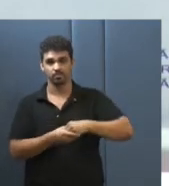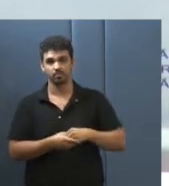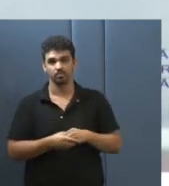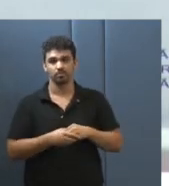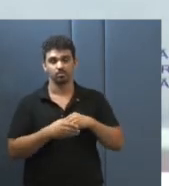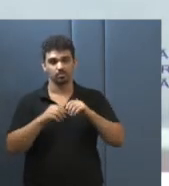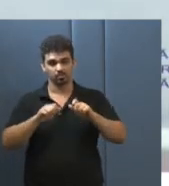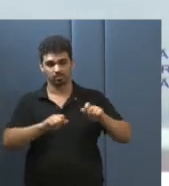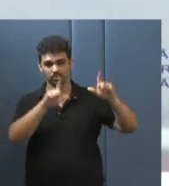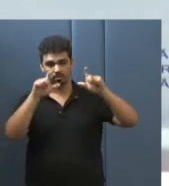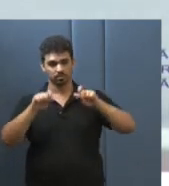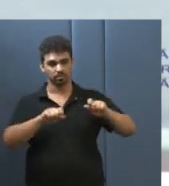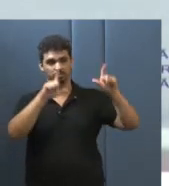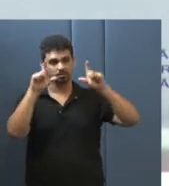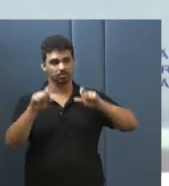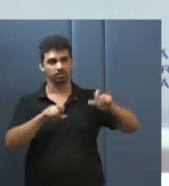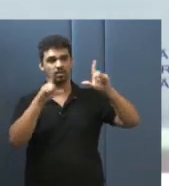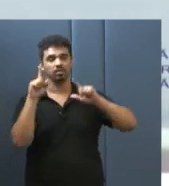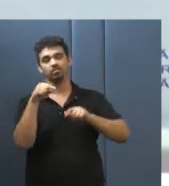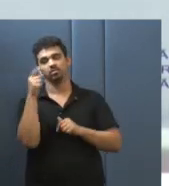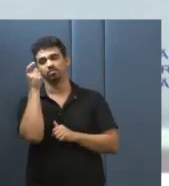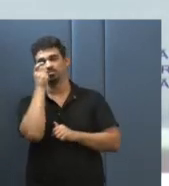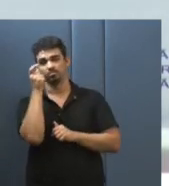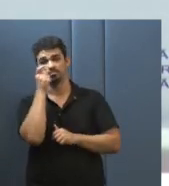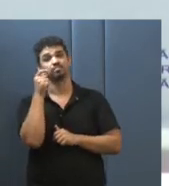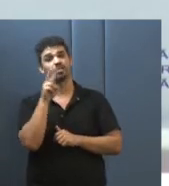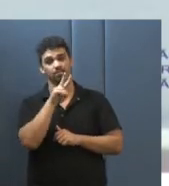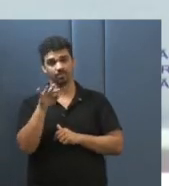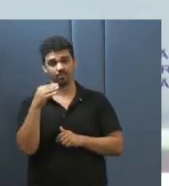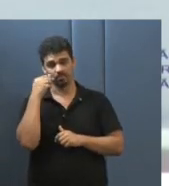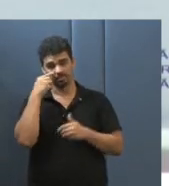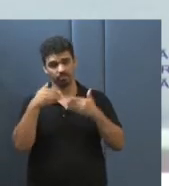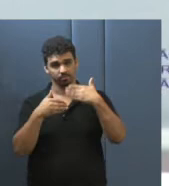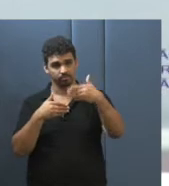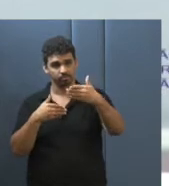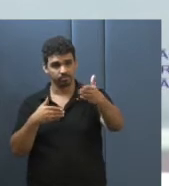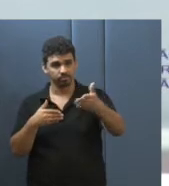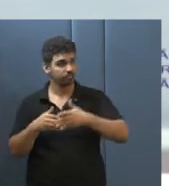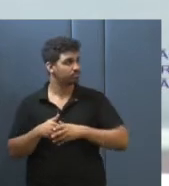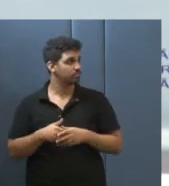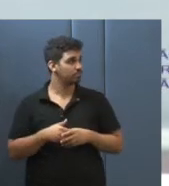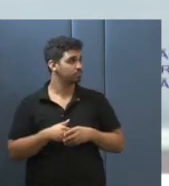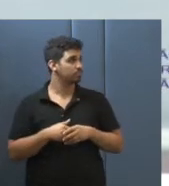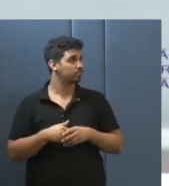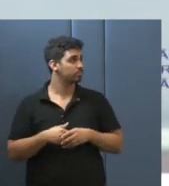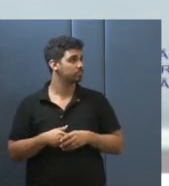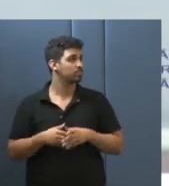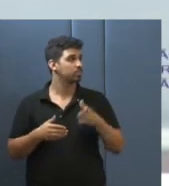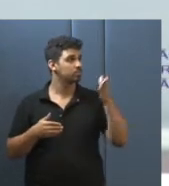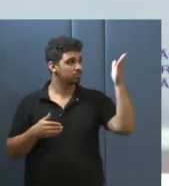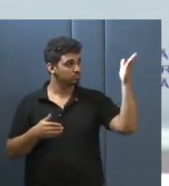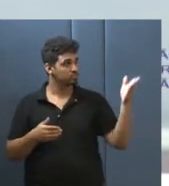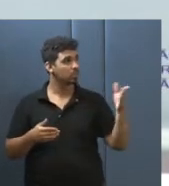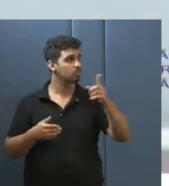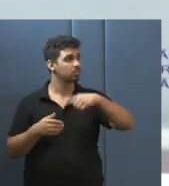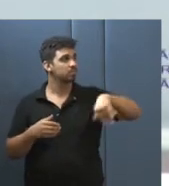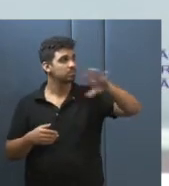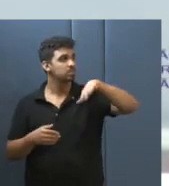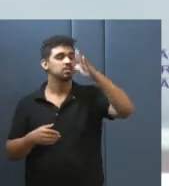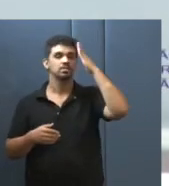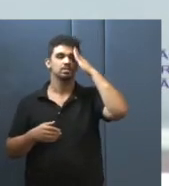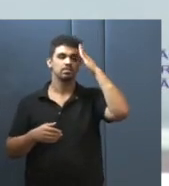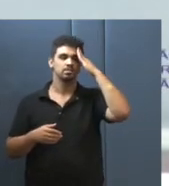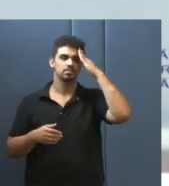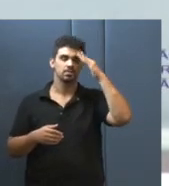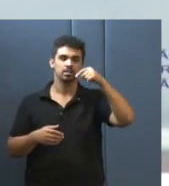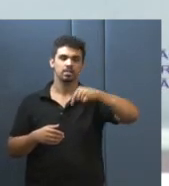próximos slides aí. Mas eu, enfim, queria deixar essa mensagem só para que vocês soubessem mais ou menos como que a